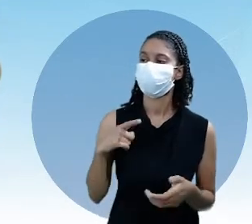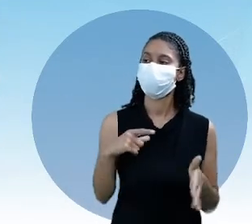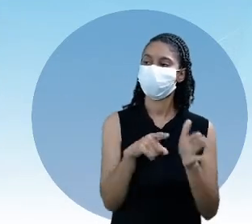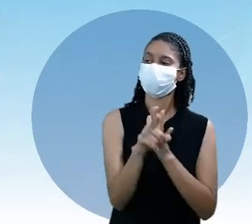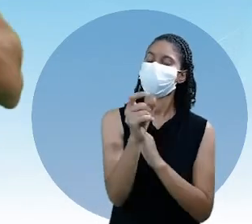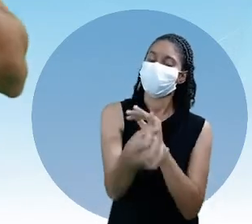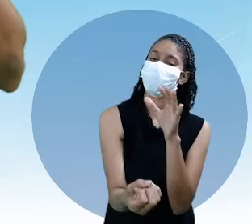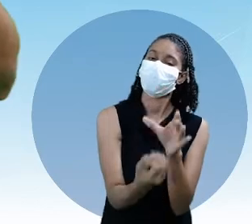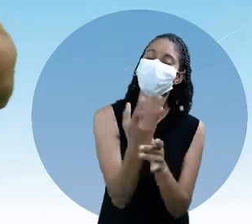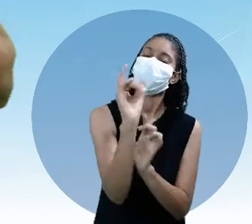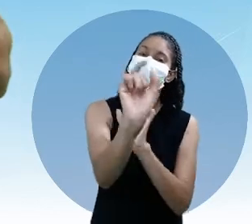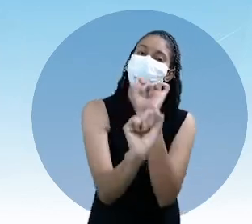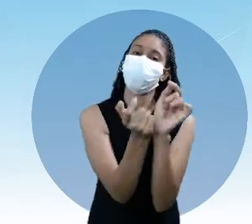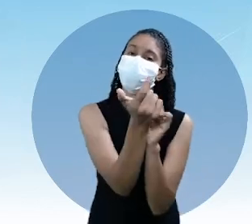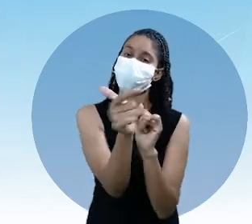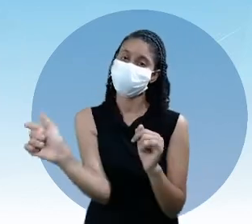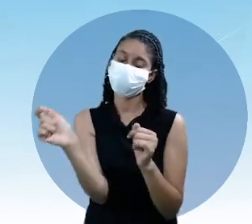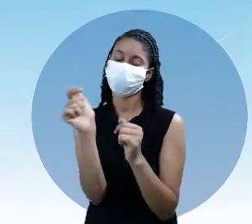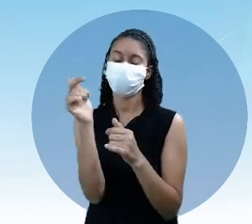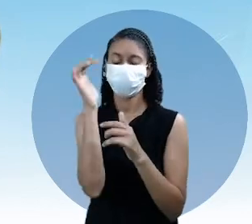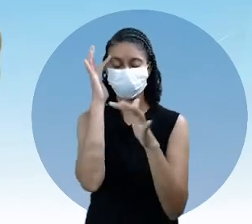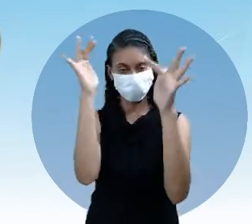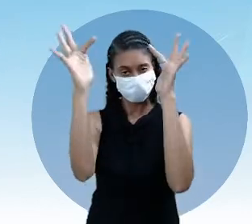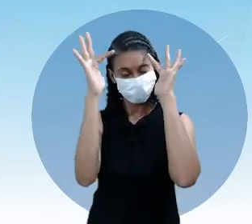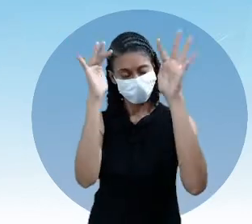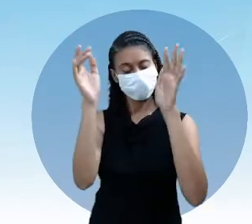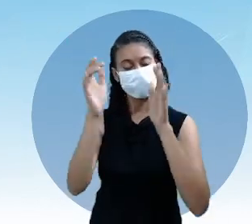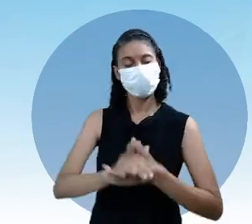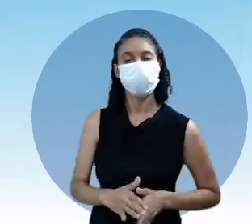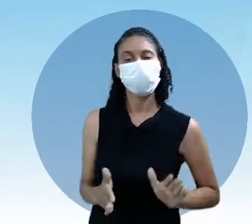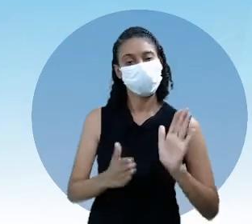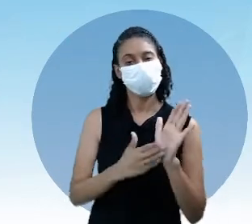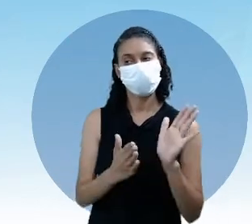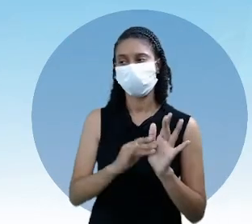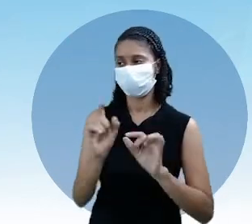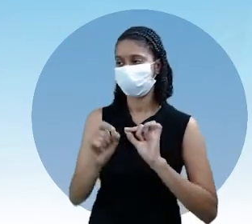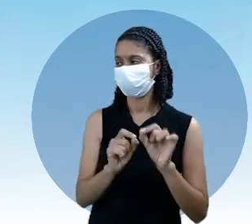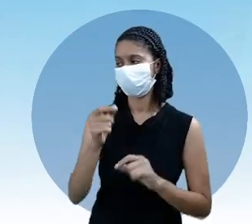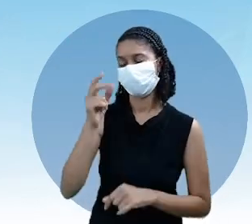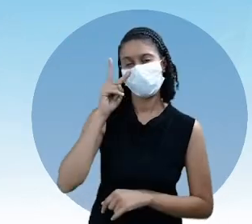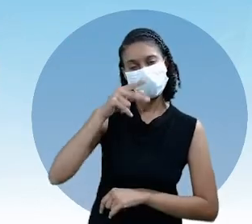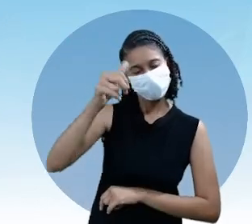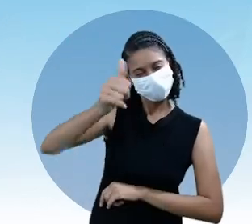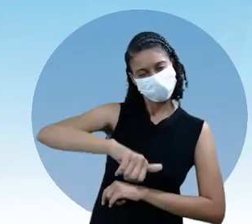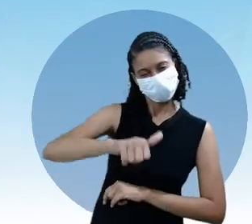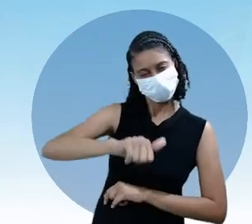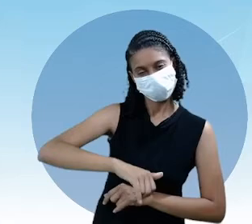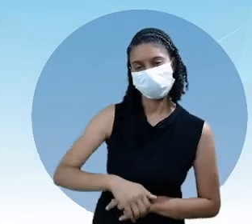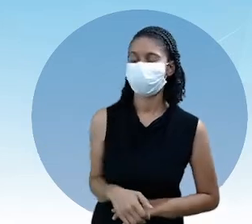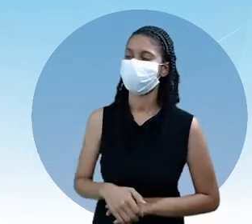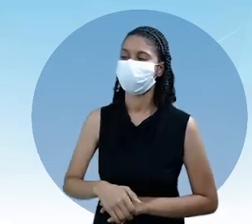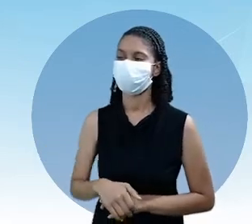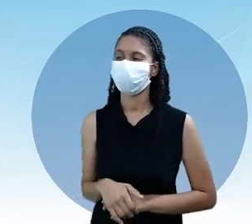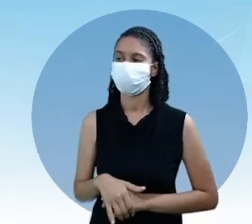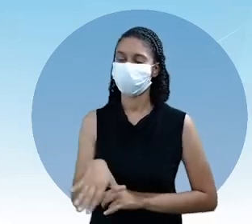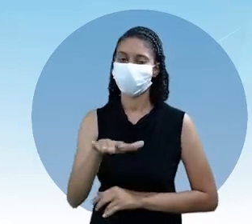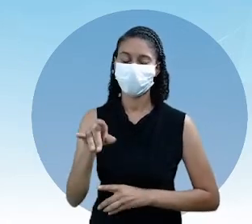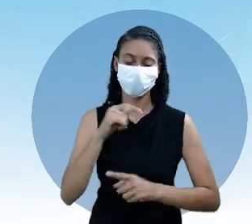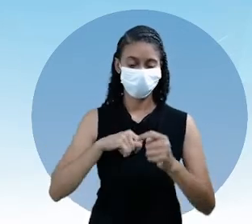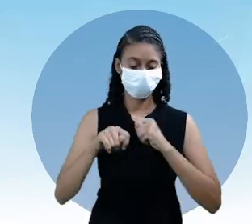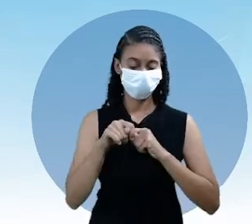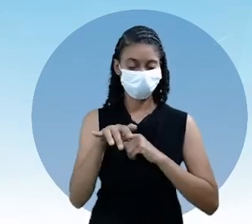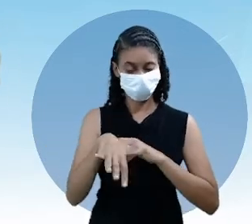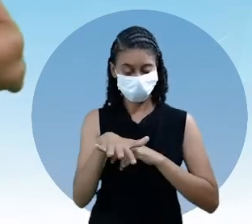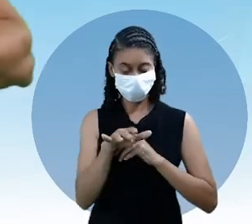vão surgir outras teorias que vão propor uma análise, não é, do quadro econômico da